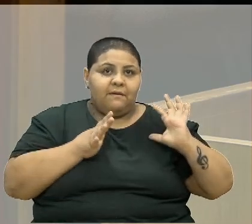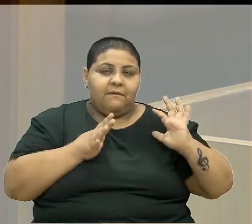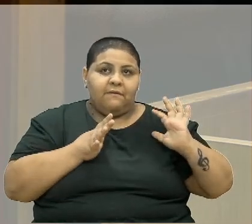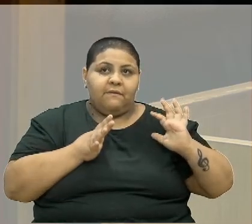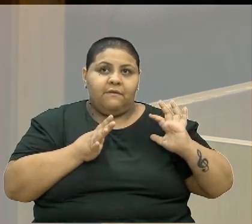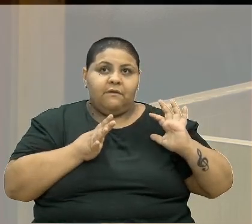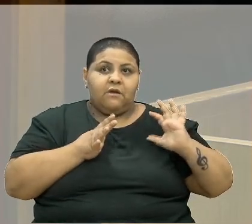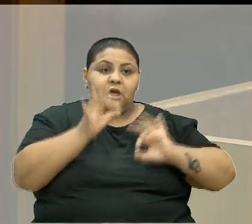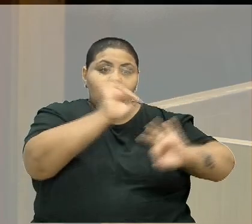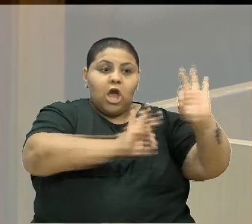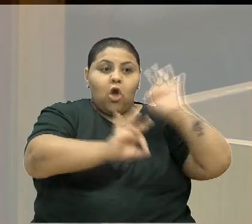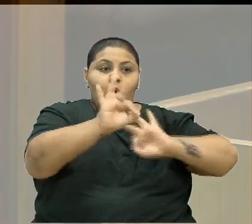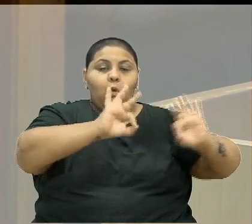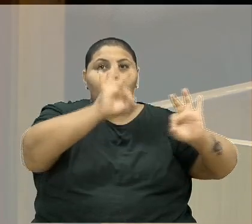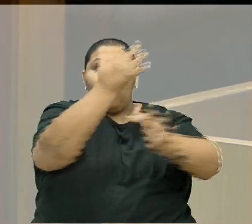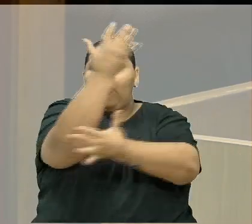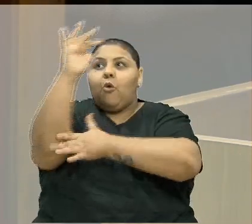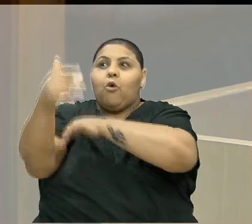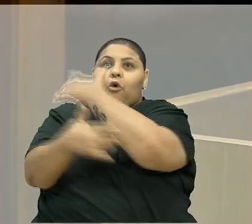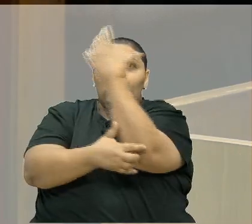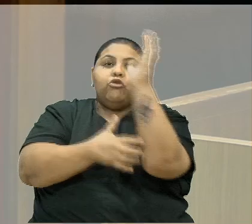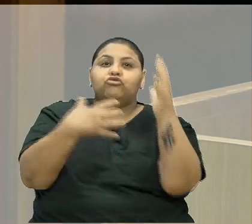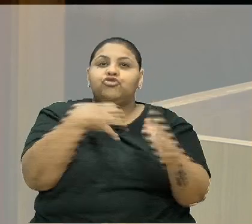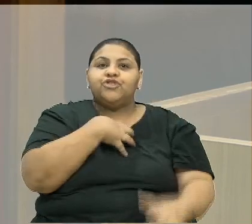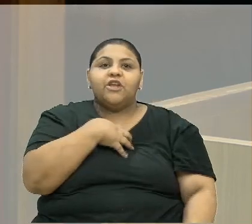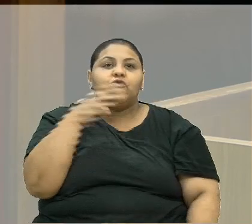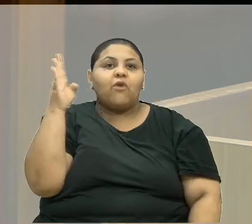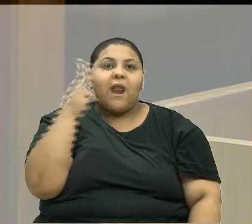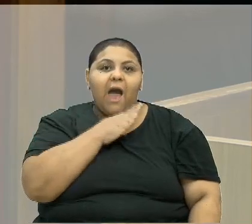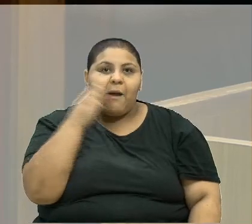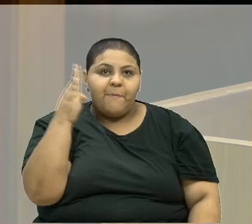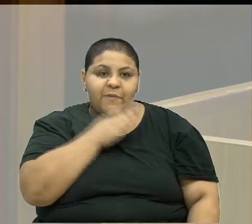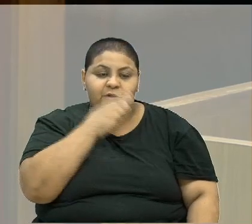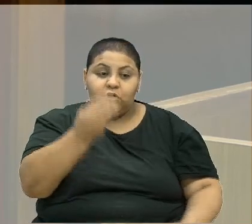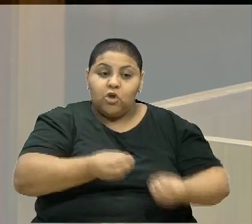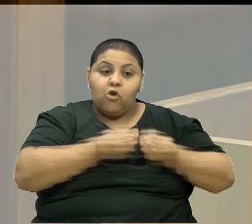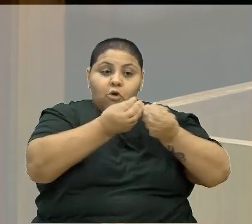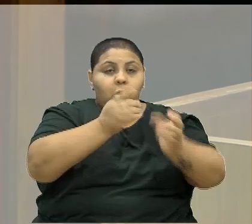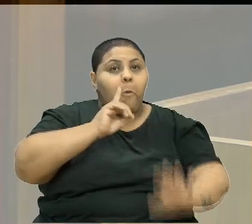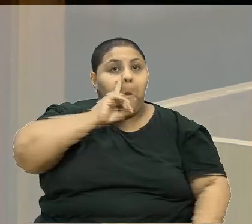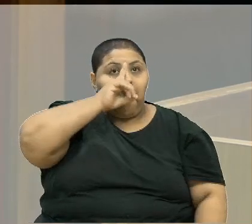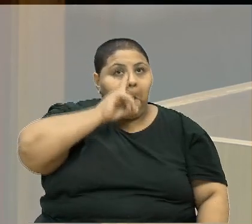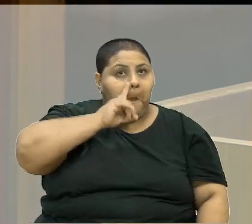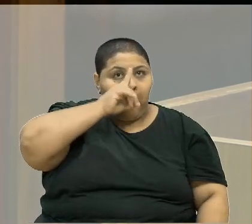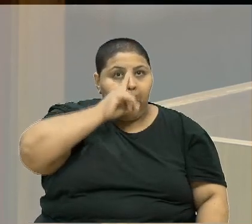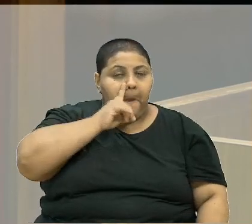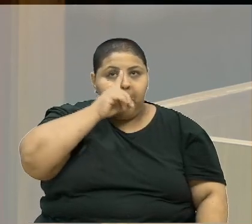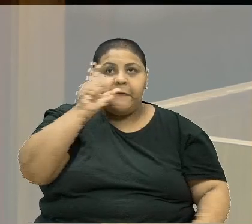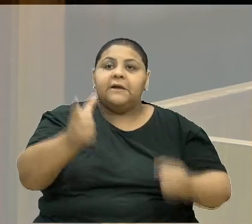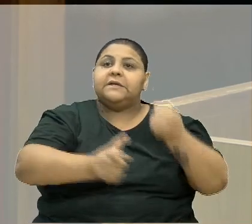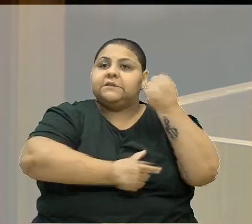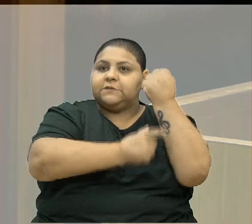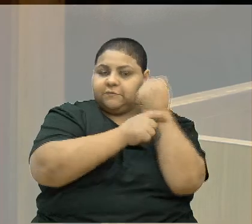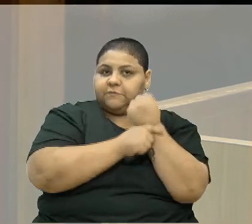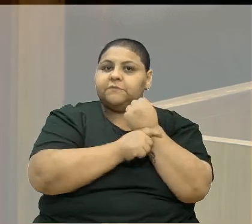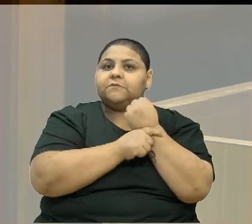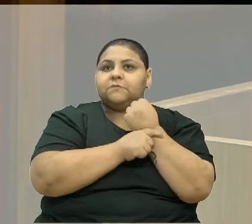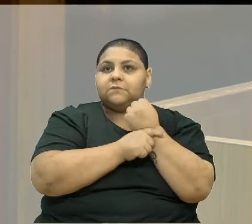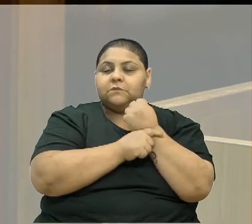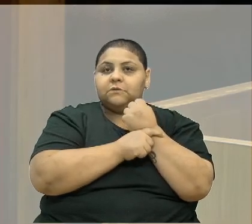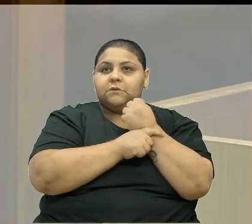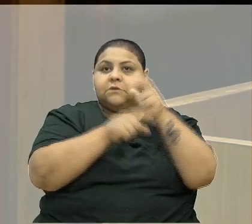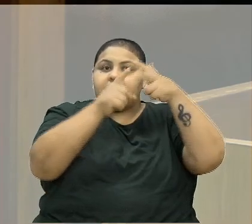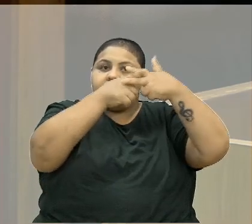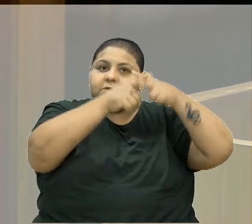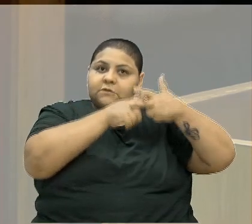o manejo de vegetação de forma ágil, quando oferecer risco iminente à segurança e à